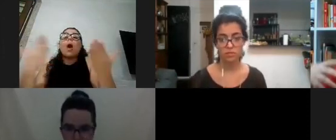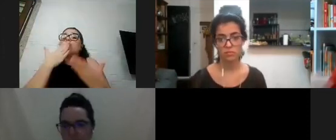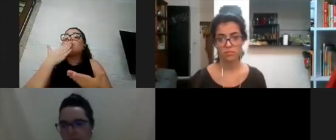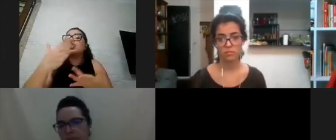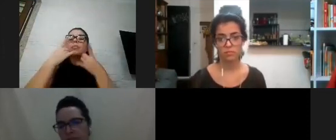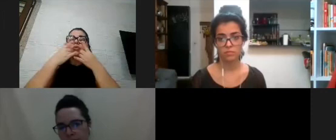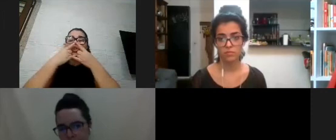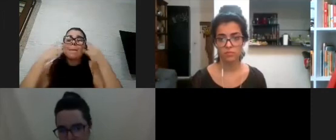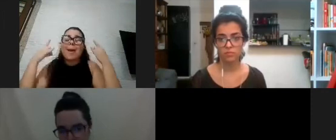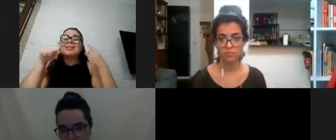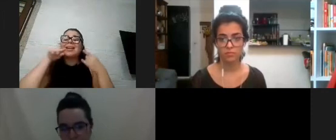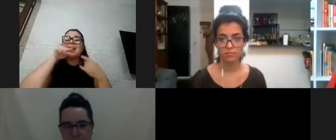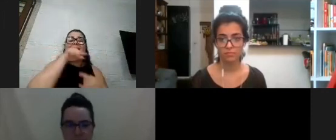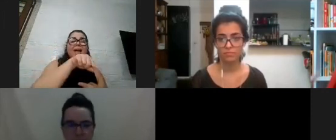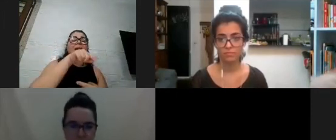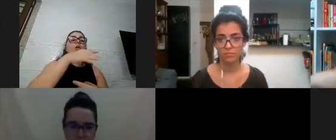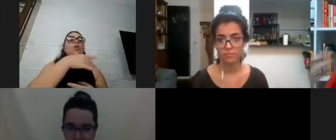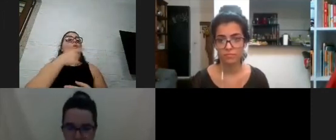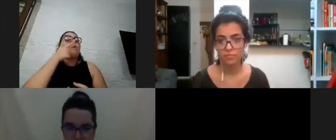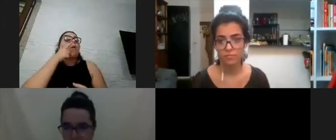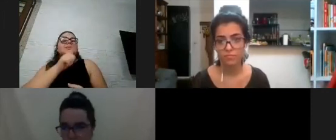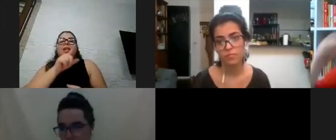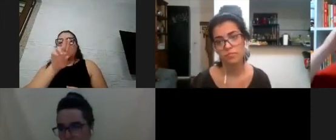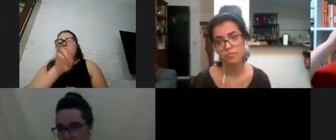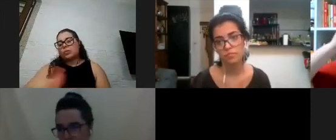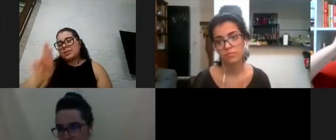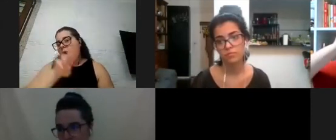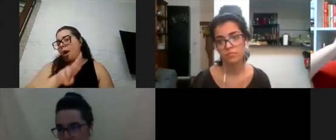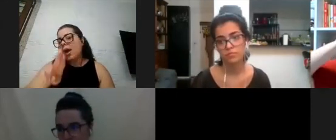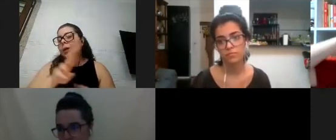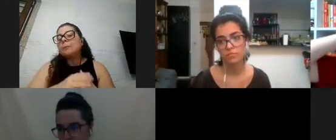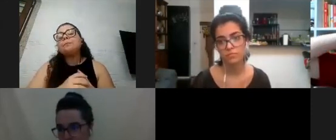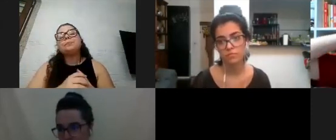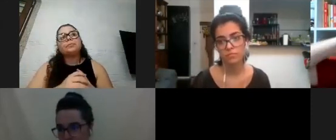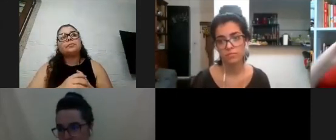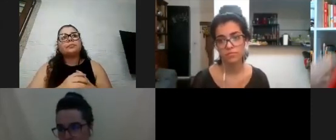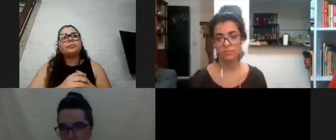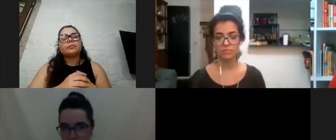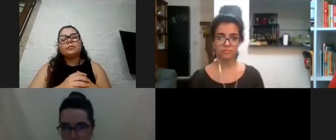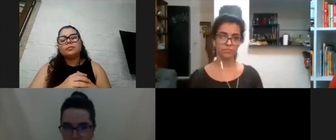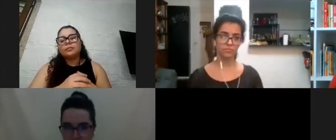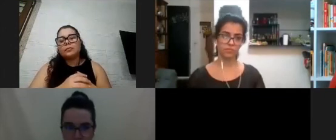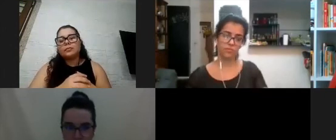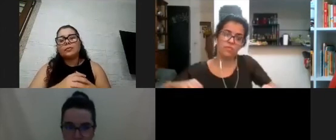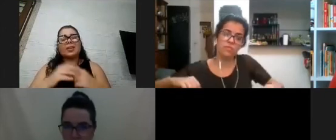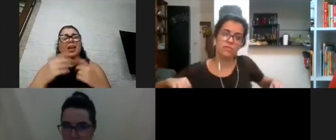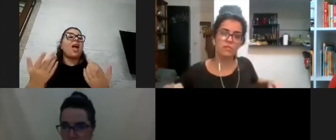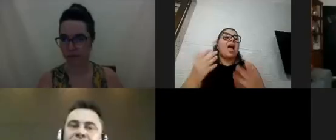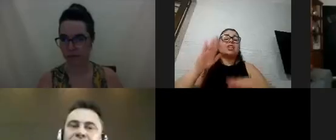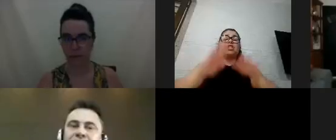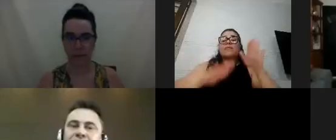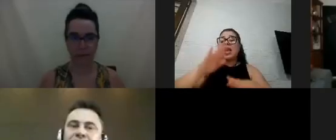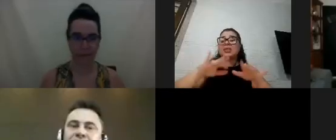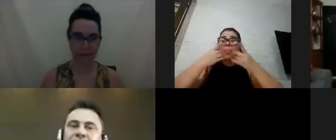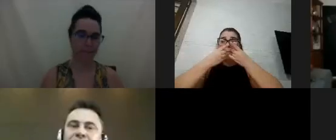toda a diferença às vezes faz toda a diferença se você usar uma que fica aqui na orelha e às vezes